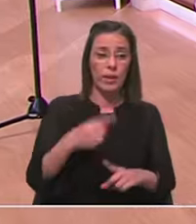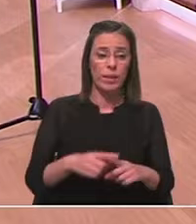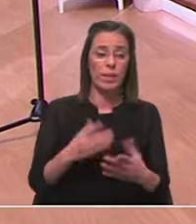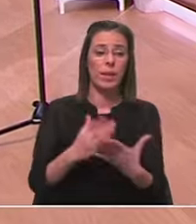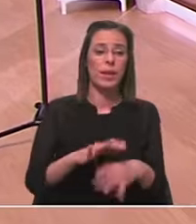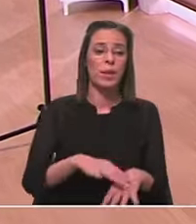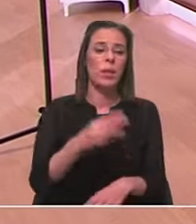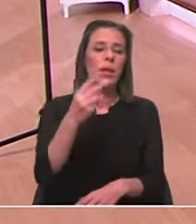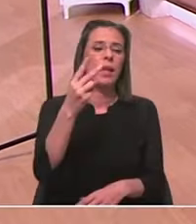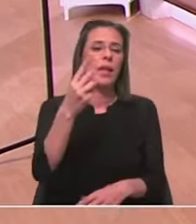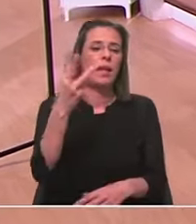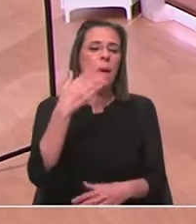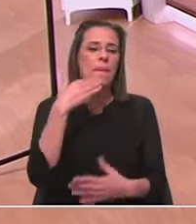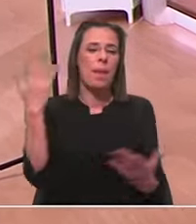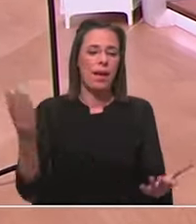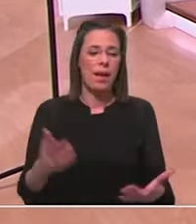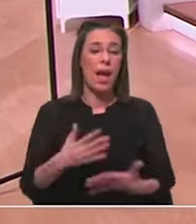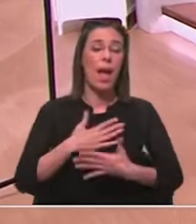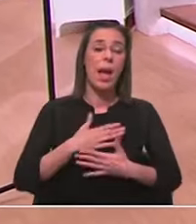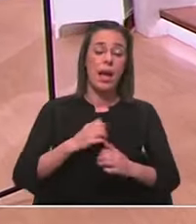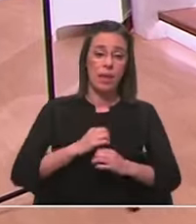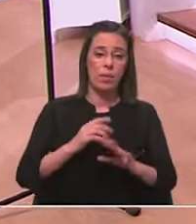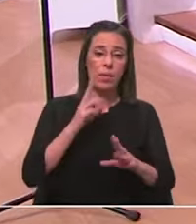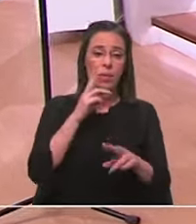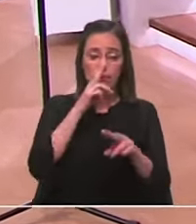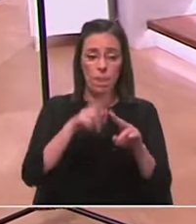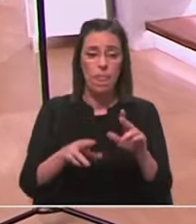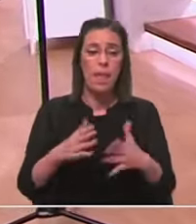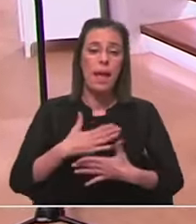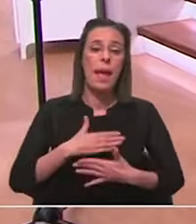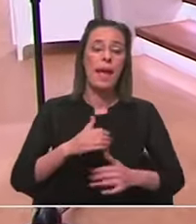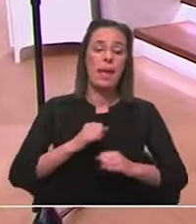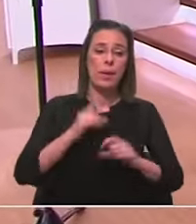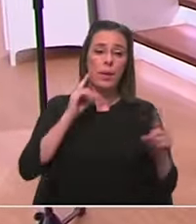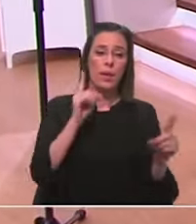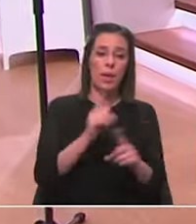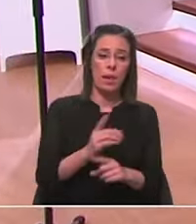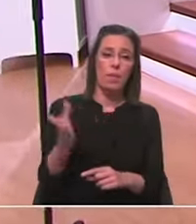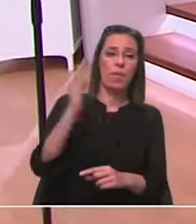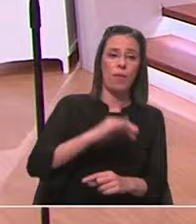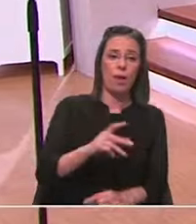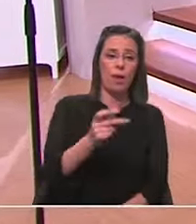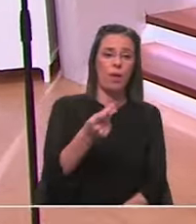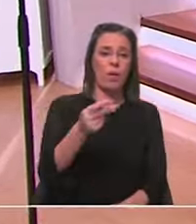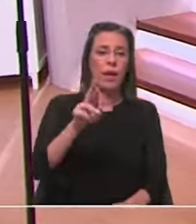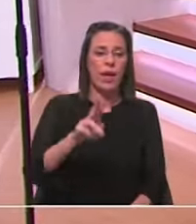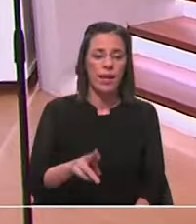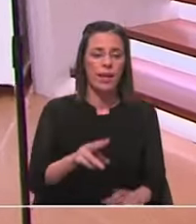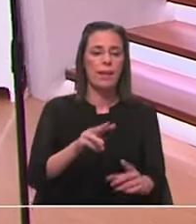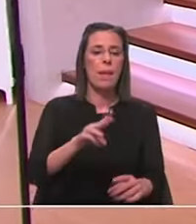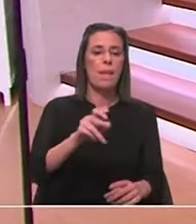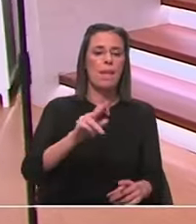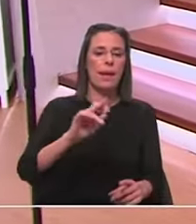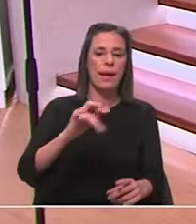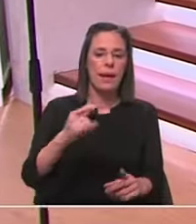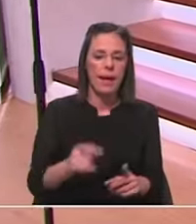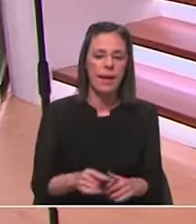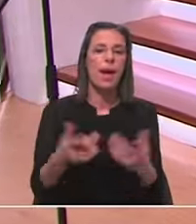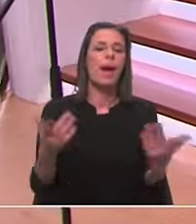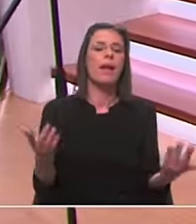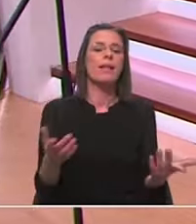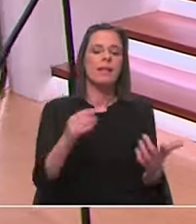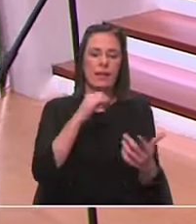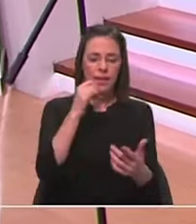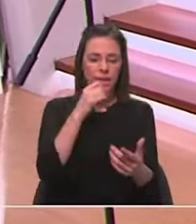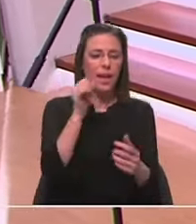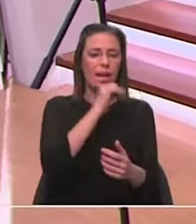às 2h30 da manhã. Olha, por acaso... Amigos meus, desculpa ter interrompido, amigos meus da música também vêm, o Alex Navarro, sim, o Marante, sim. O Manuel Campos também